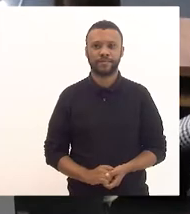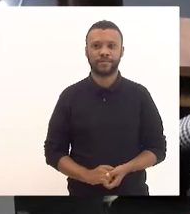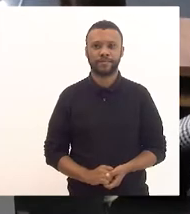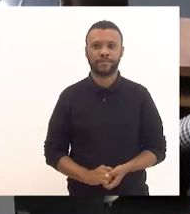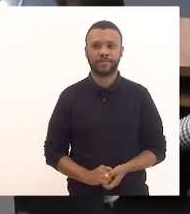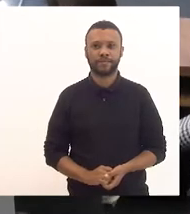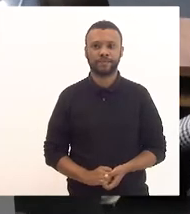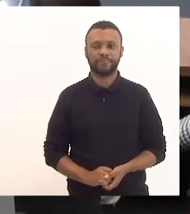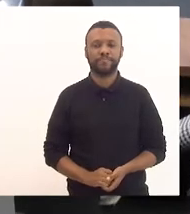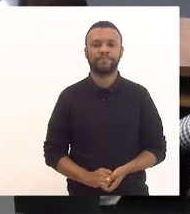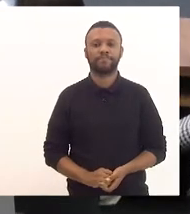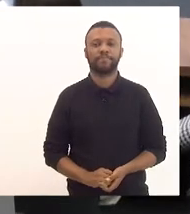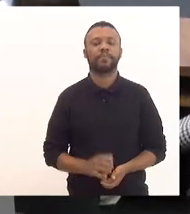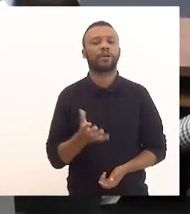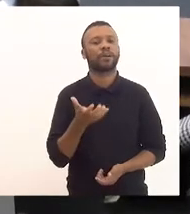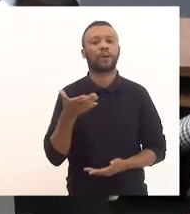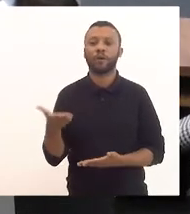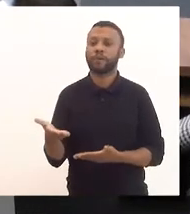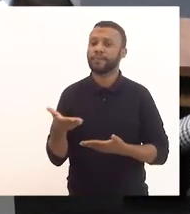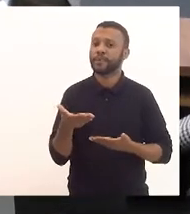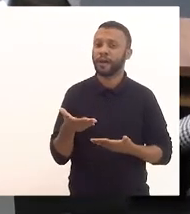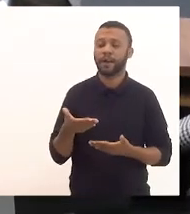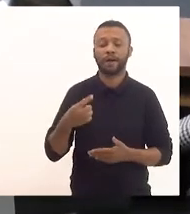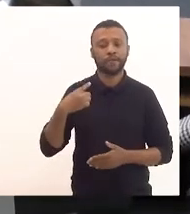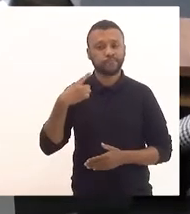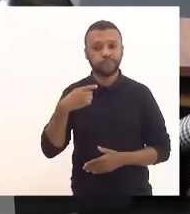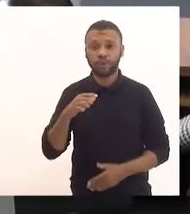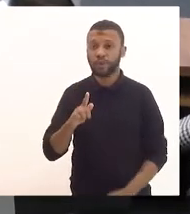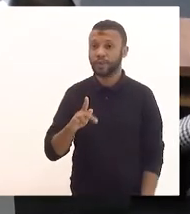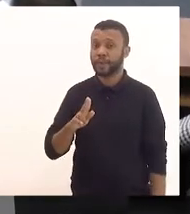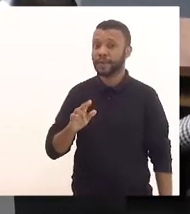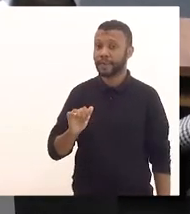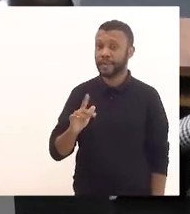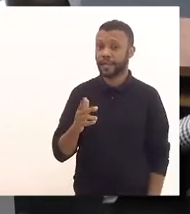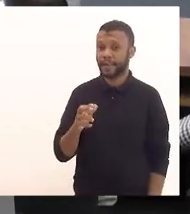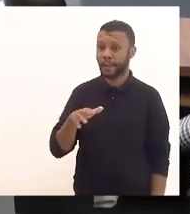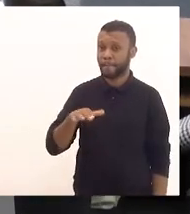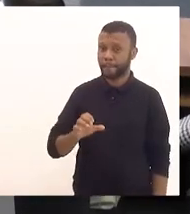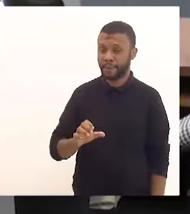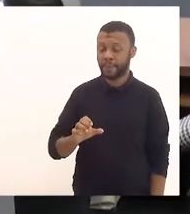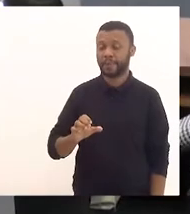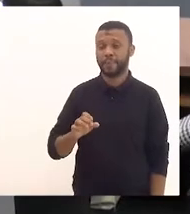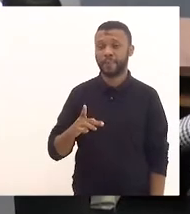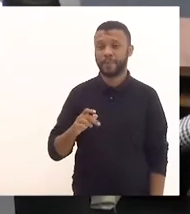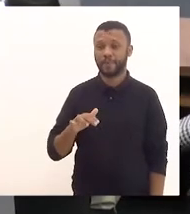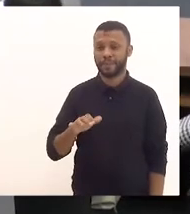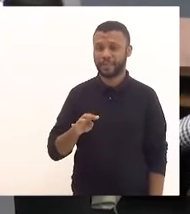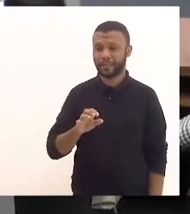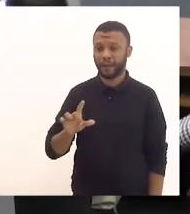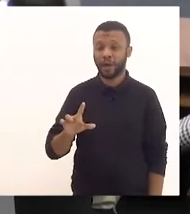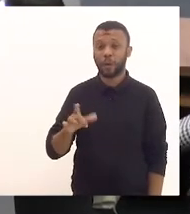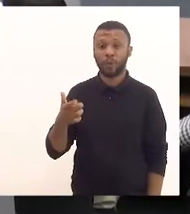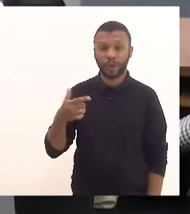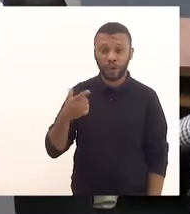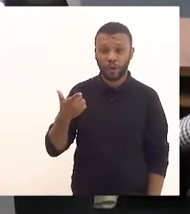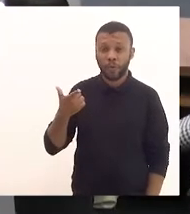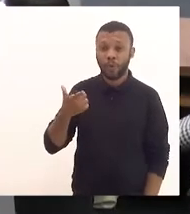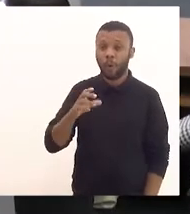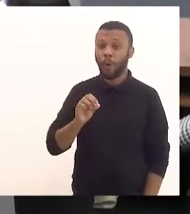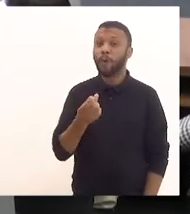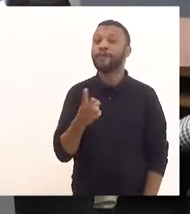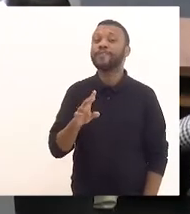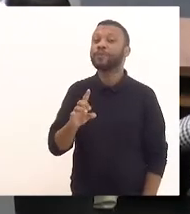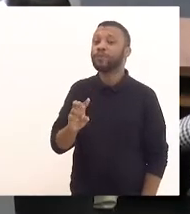me convidar eu tô Guilherme Pimentel Ouvidor geral da Defensoria Pública do Estado do Rio de Janeiro